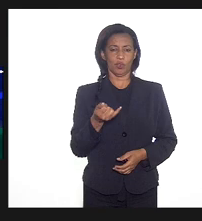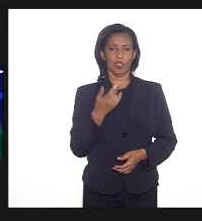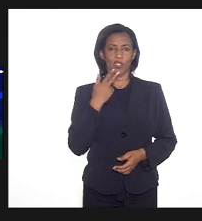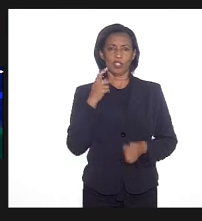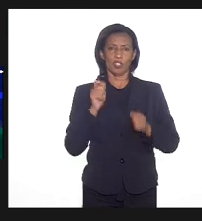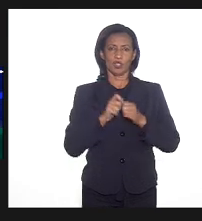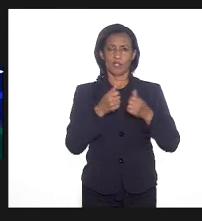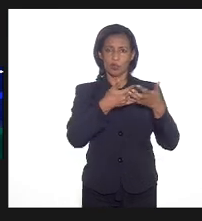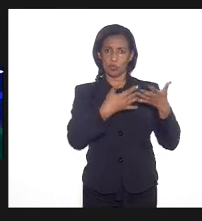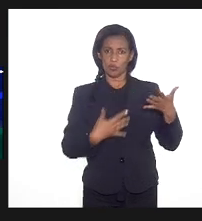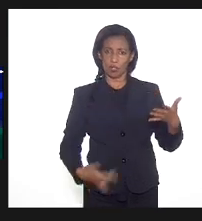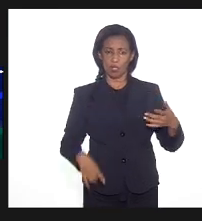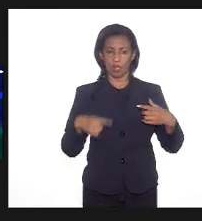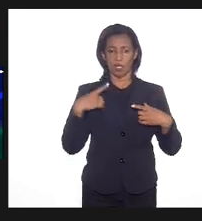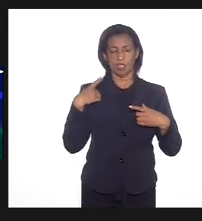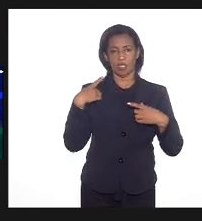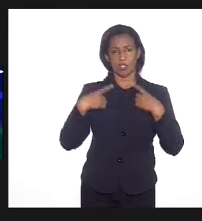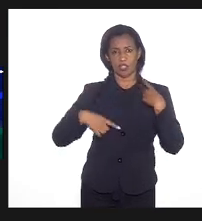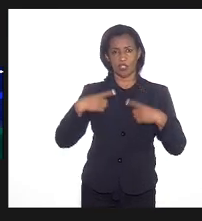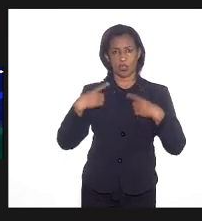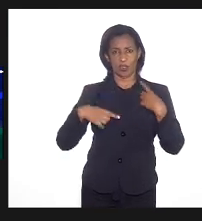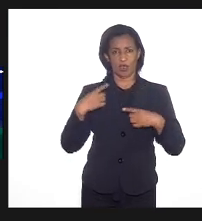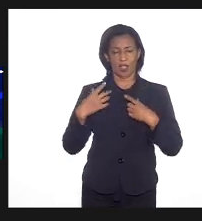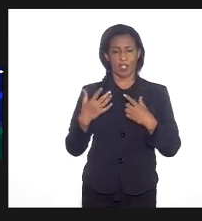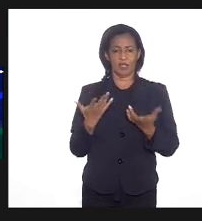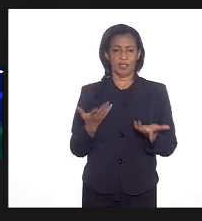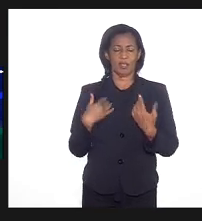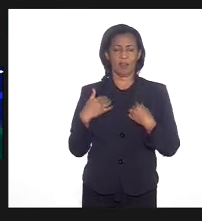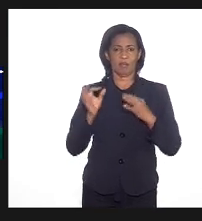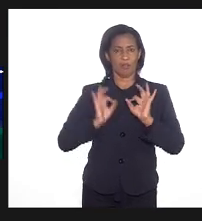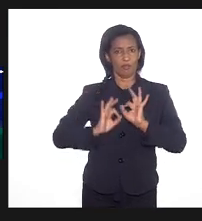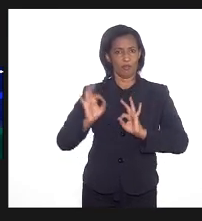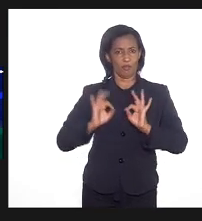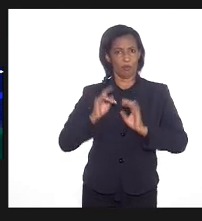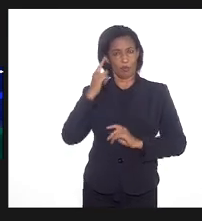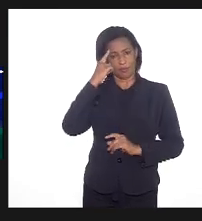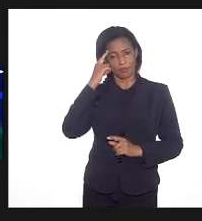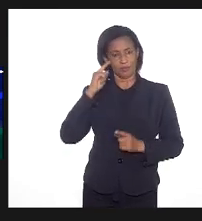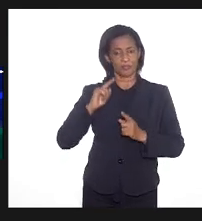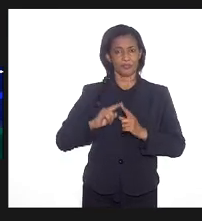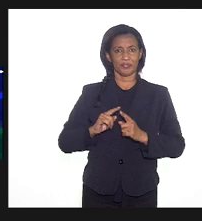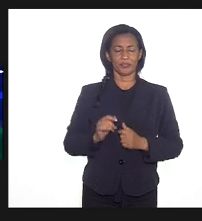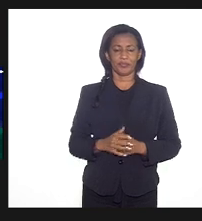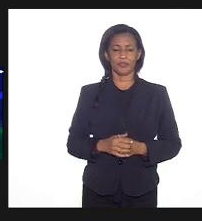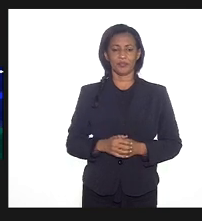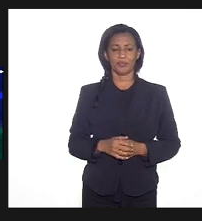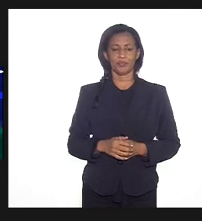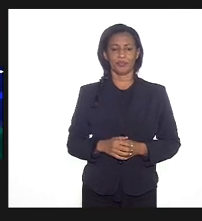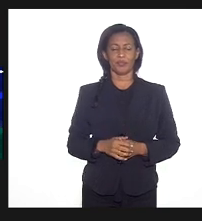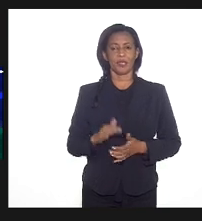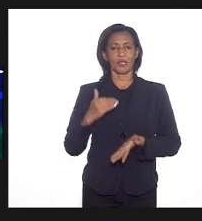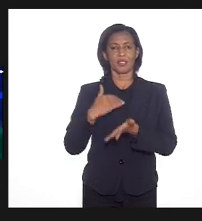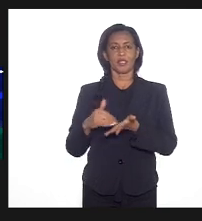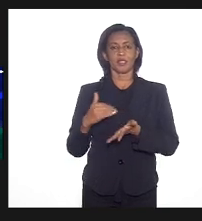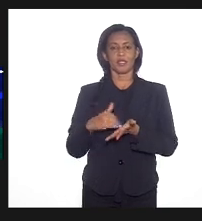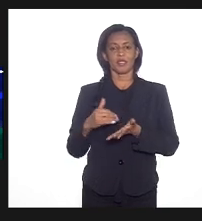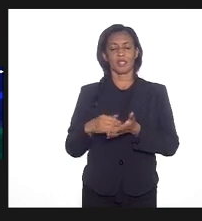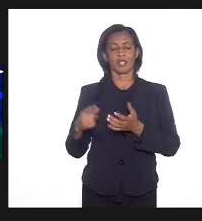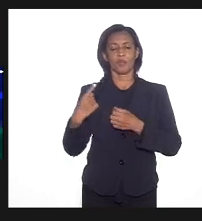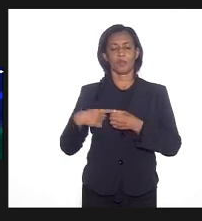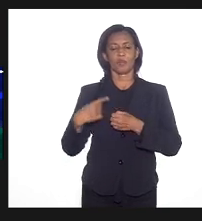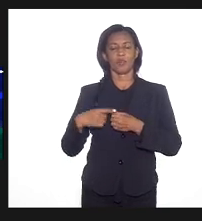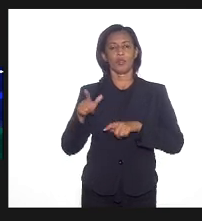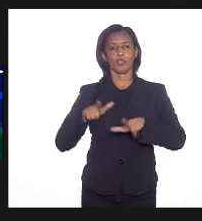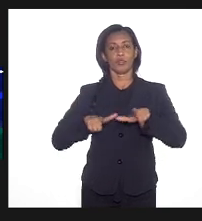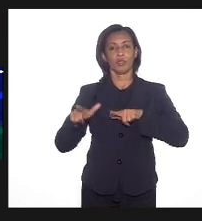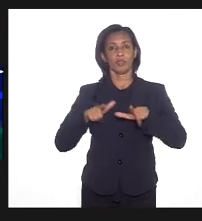discurso que dialogasse com as minhas pautas e bandeiras, desde a volta da Secretaria Municipal de Trabalho e